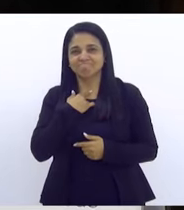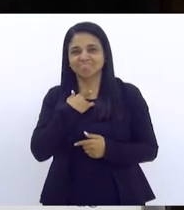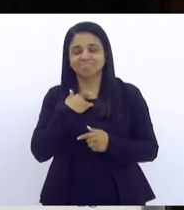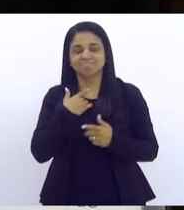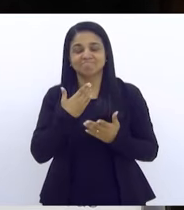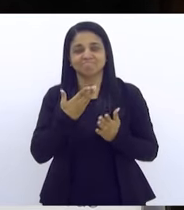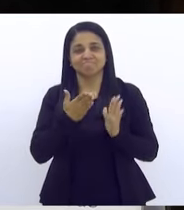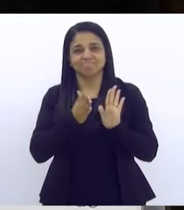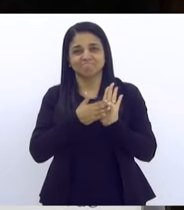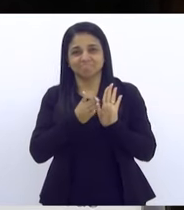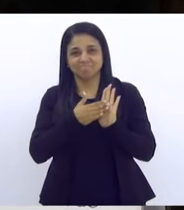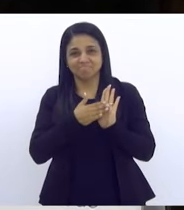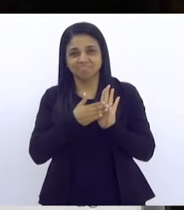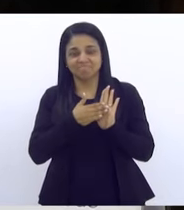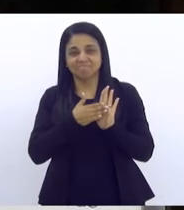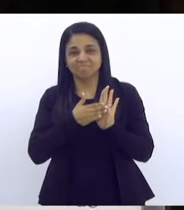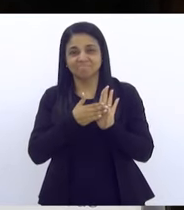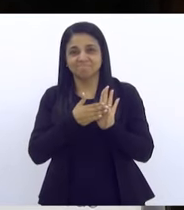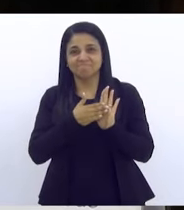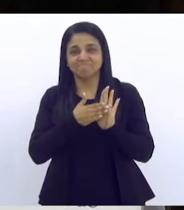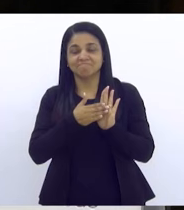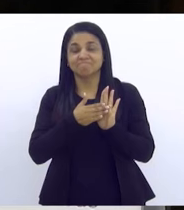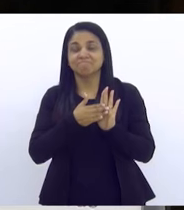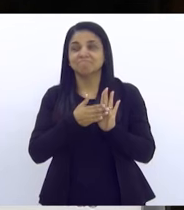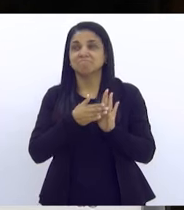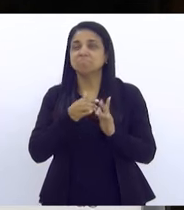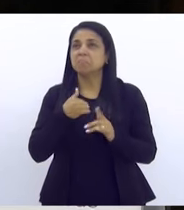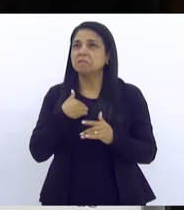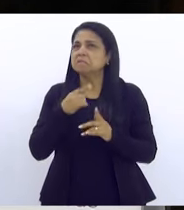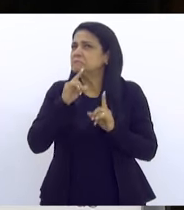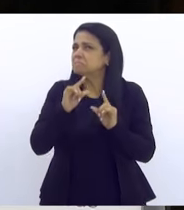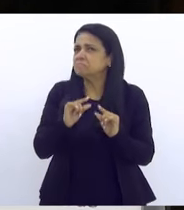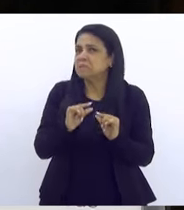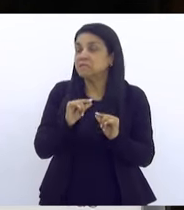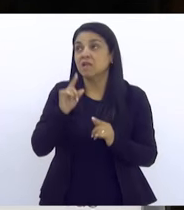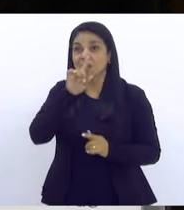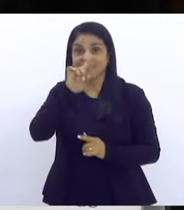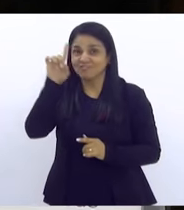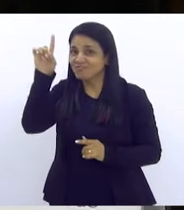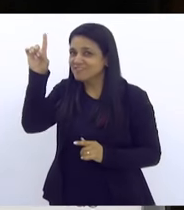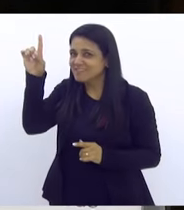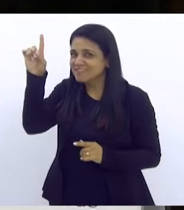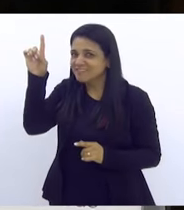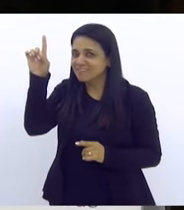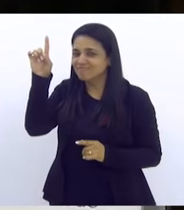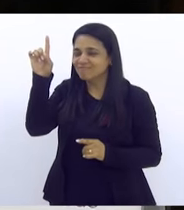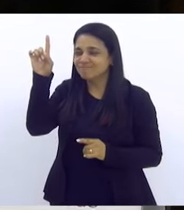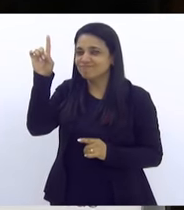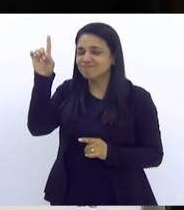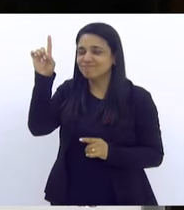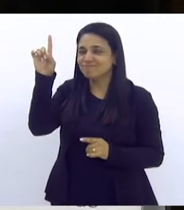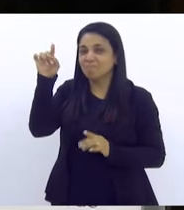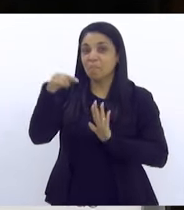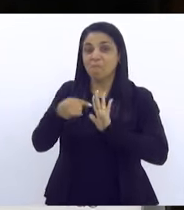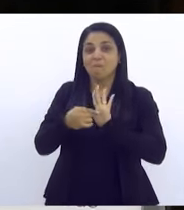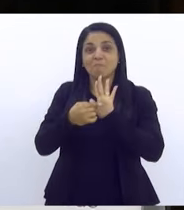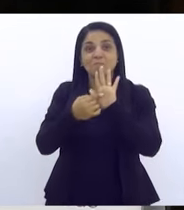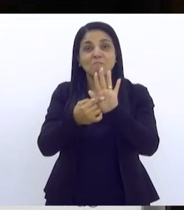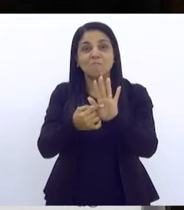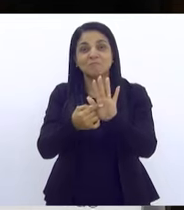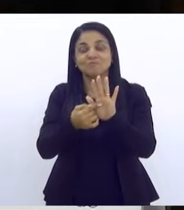eram uma. Mas as de Deus têm nos levado a